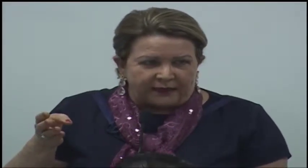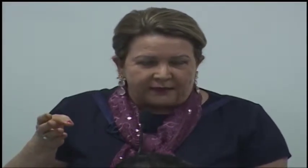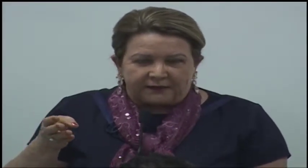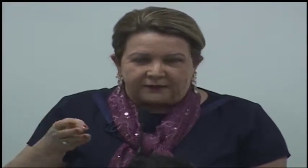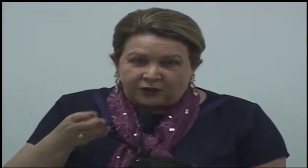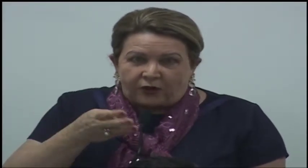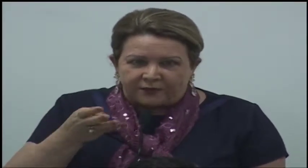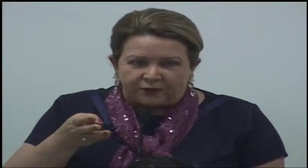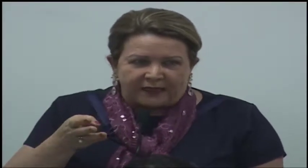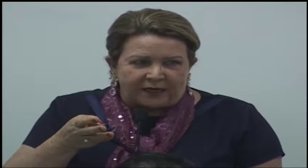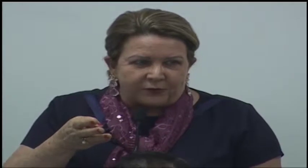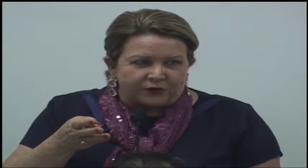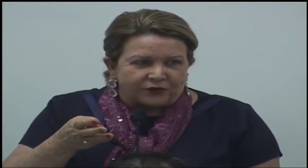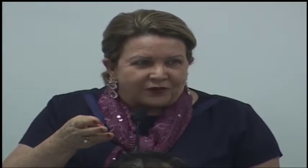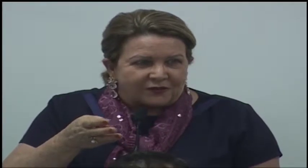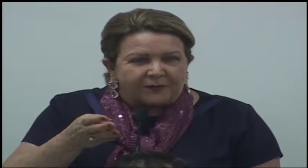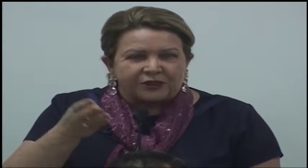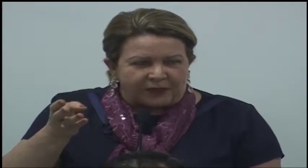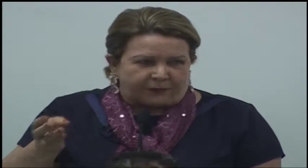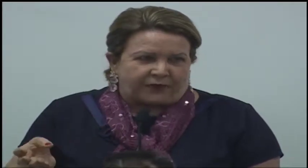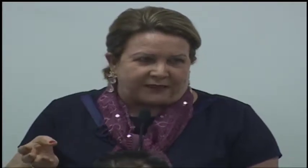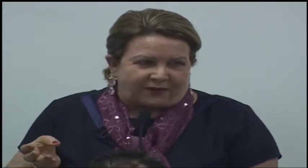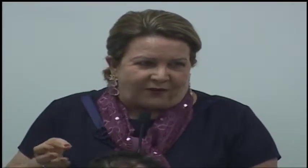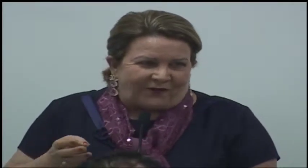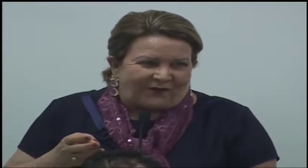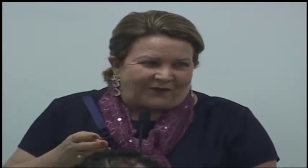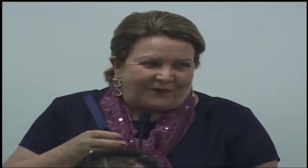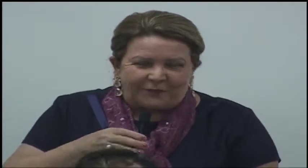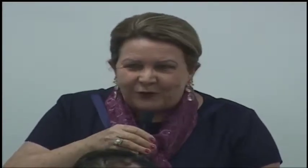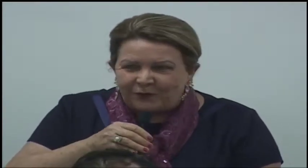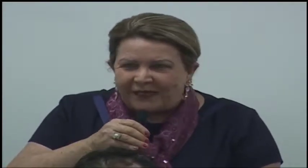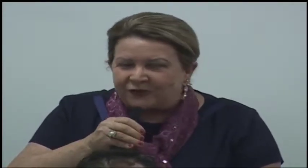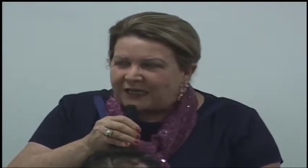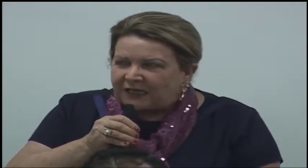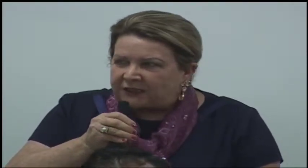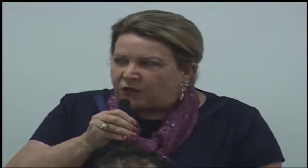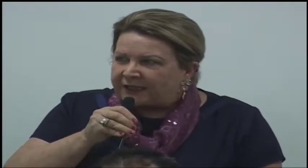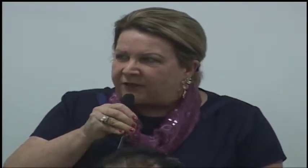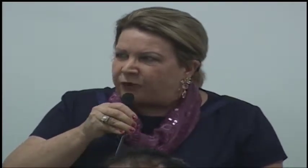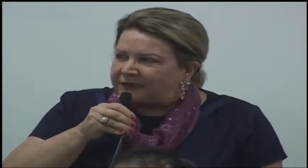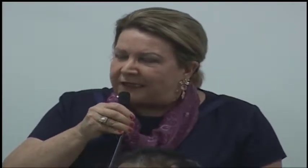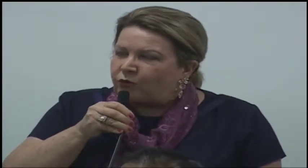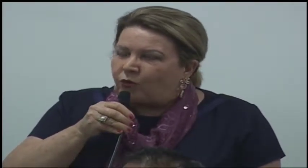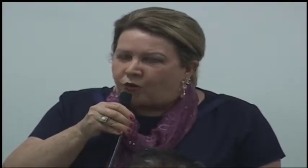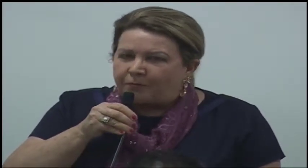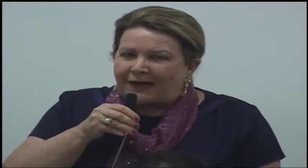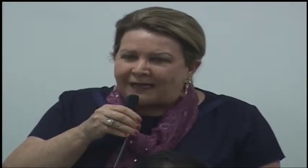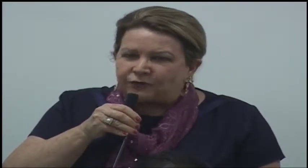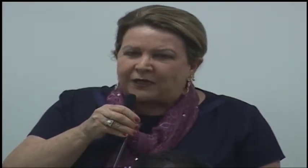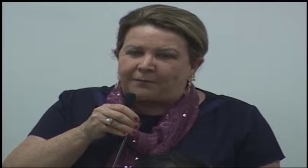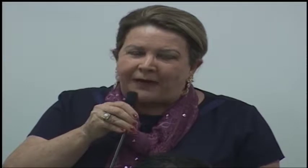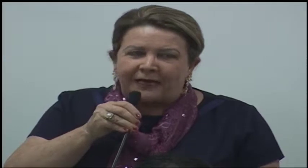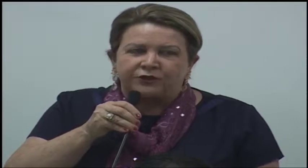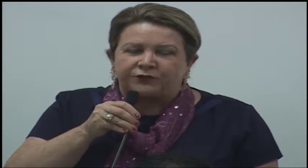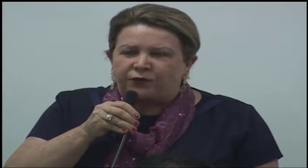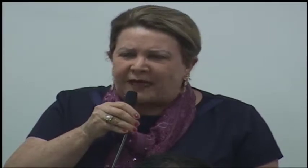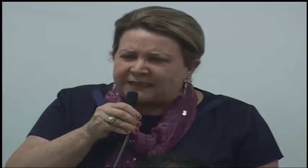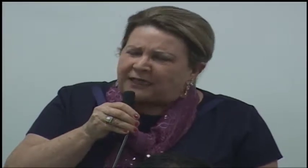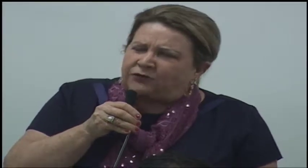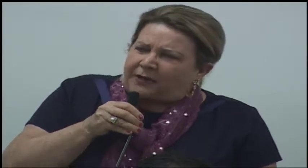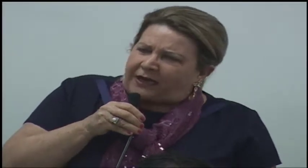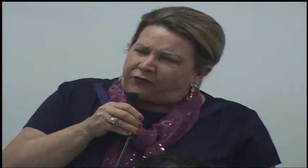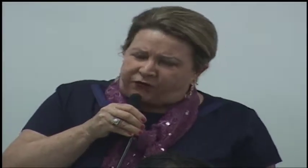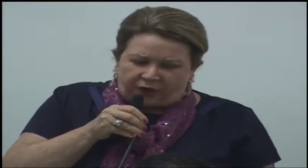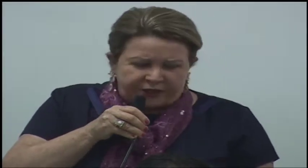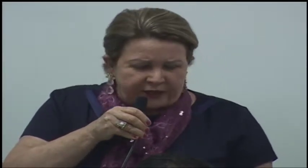né? Se nós não temos, imagine a população. Muito menos. Então, eu acho que está faltando com mais um trabalho de